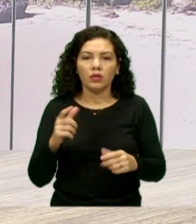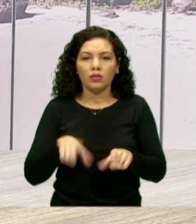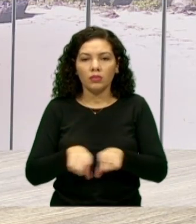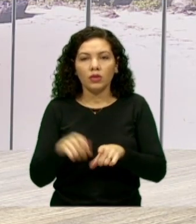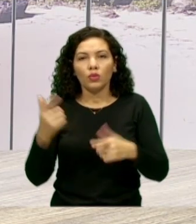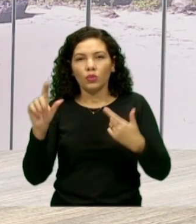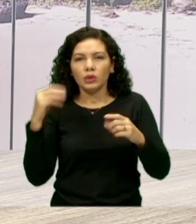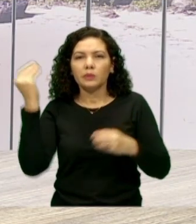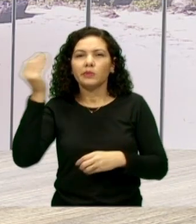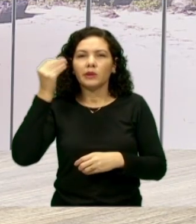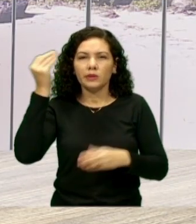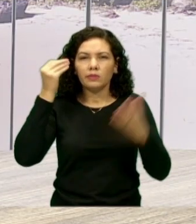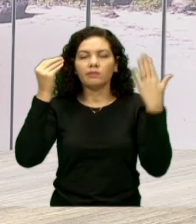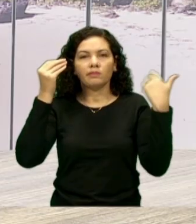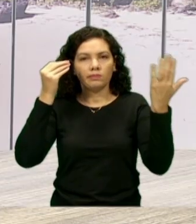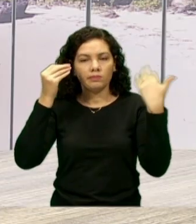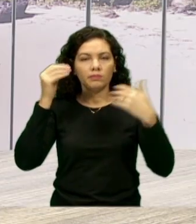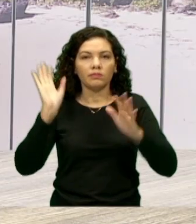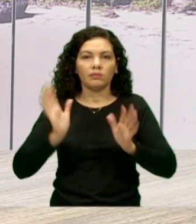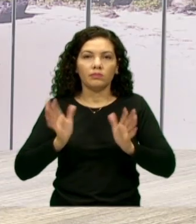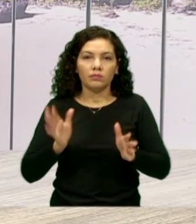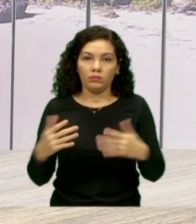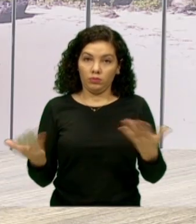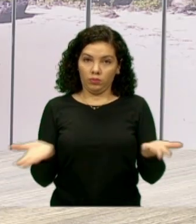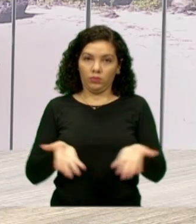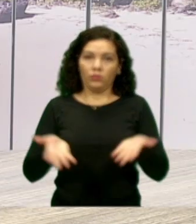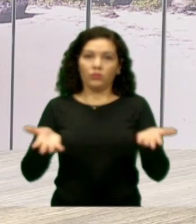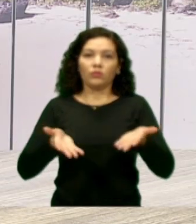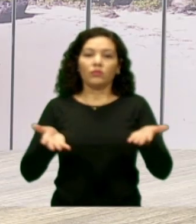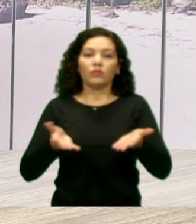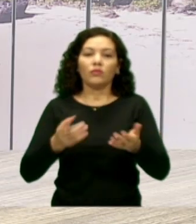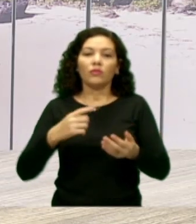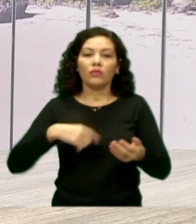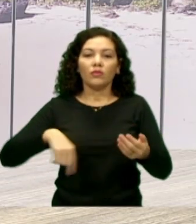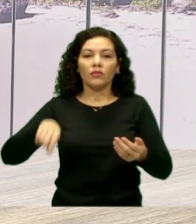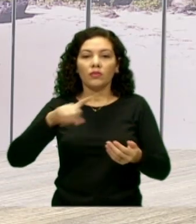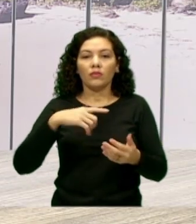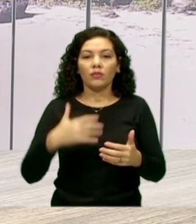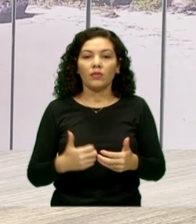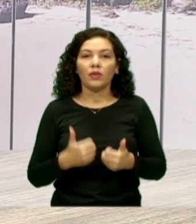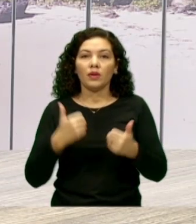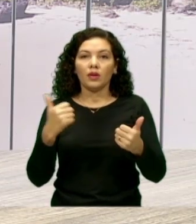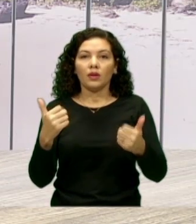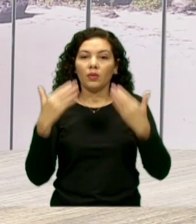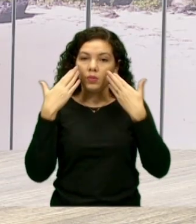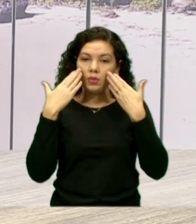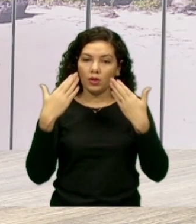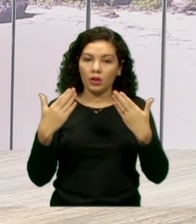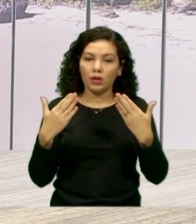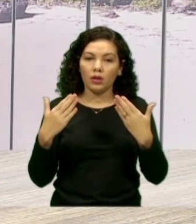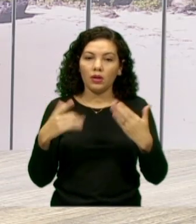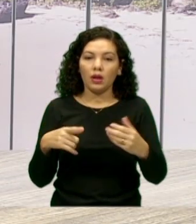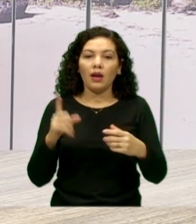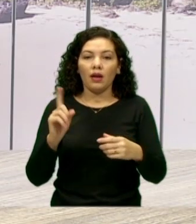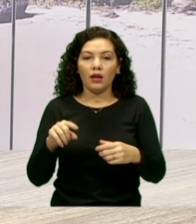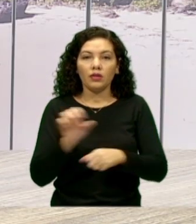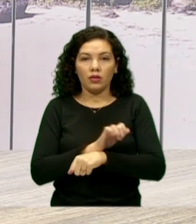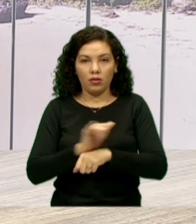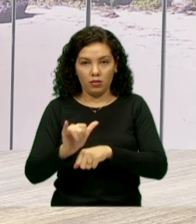outras experiências, hoje, o nosso melhor modelo é o Estratégia de Saúde da